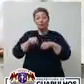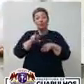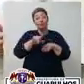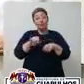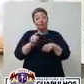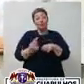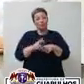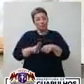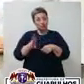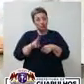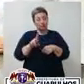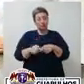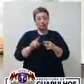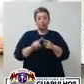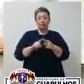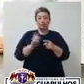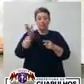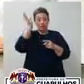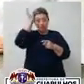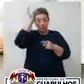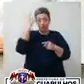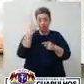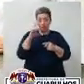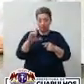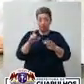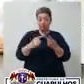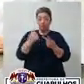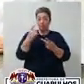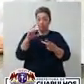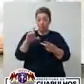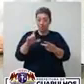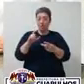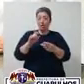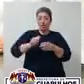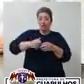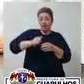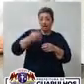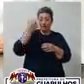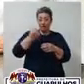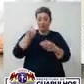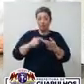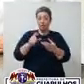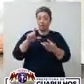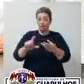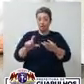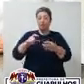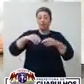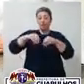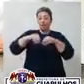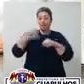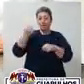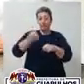Para essa receita, nós vamos precisar... Uma lata de leite condensado, uma caixinha de creme de leite, uma xícara de leite em pó,